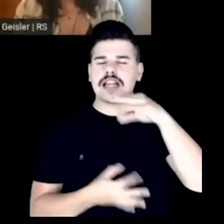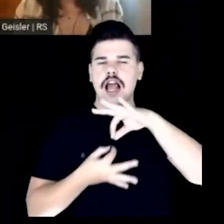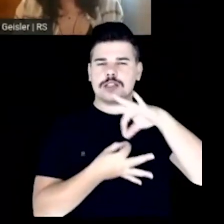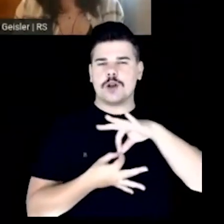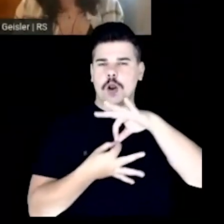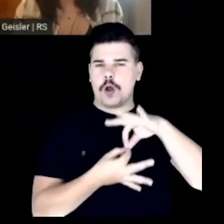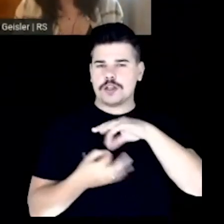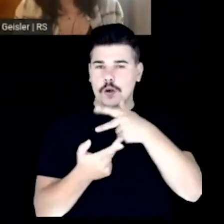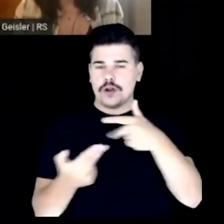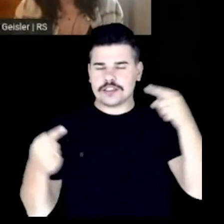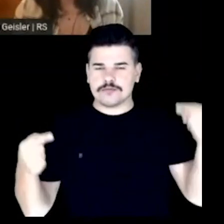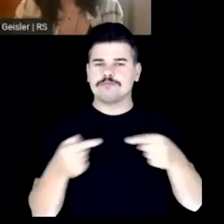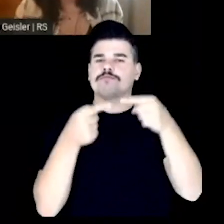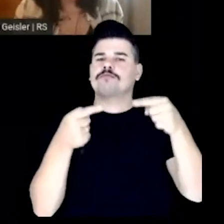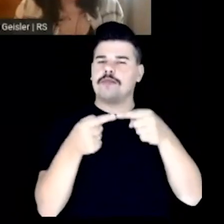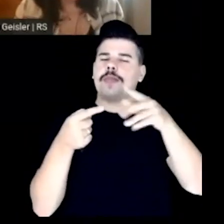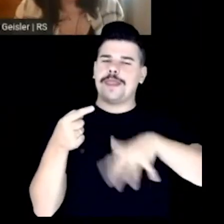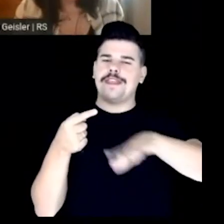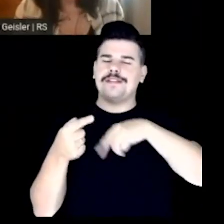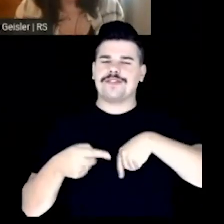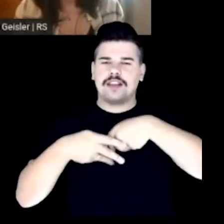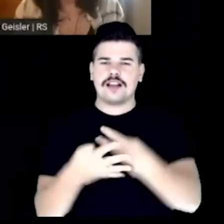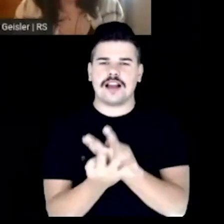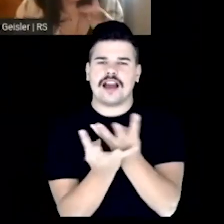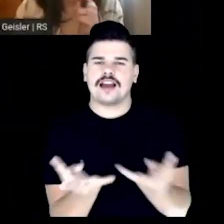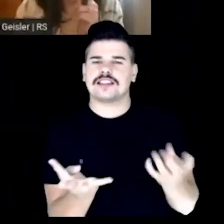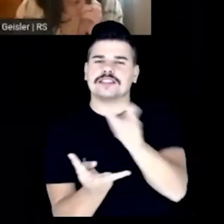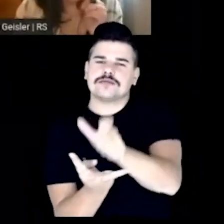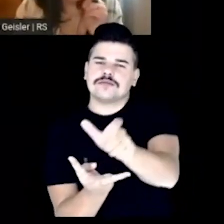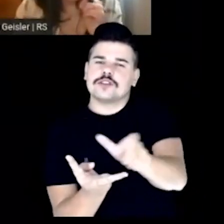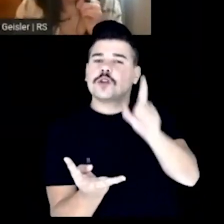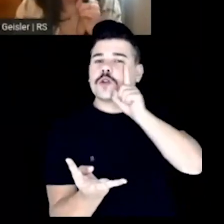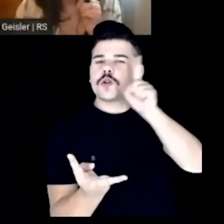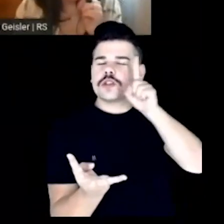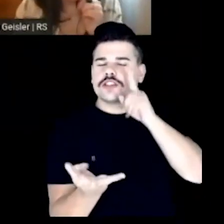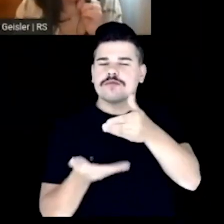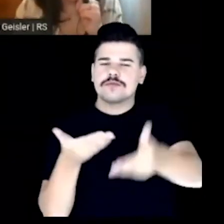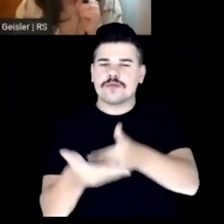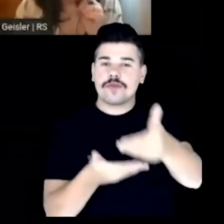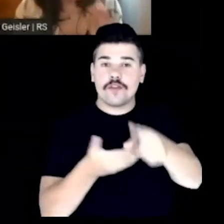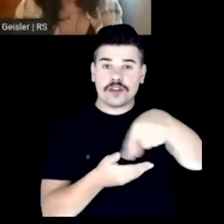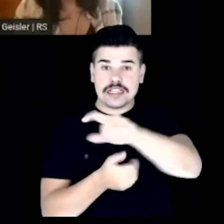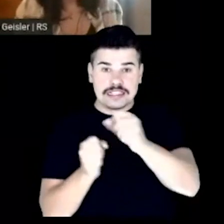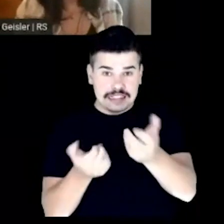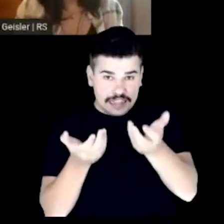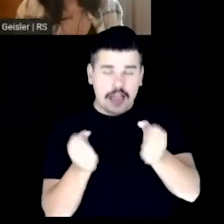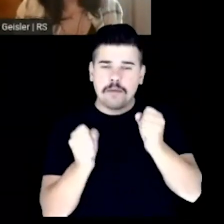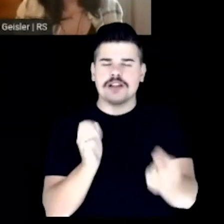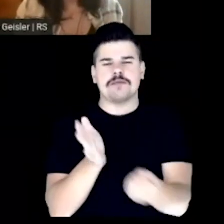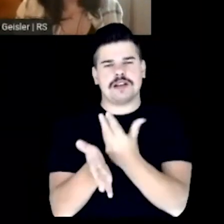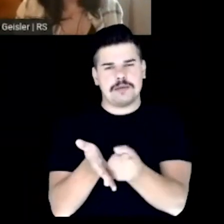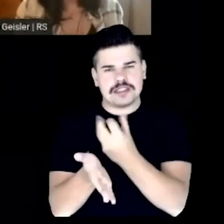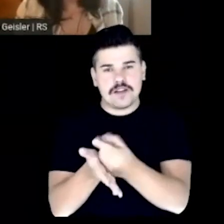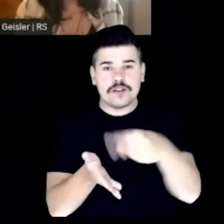experiência astrológica. Essas coisas se encontram nessas cartas que eu escrevo lá quase que diariamente. Quem quiser também